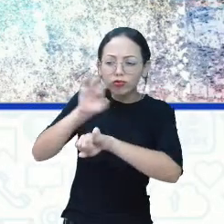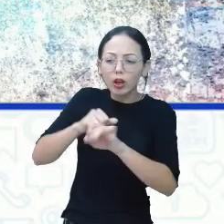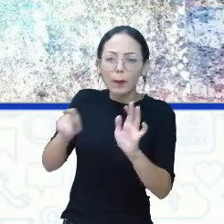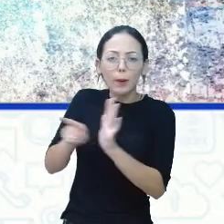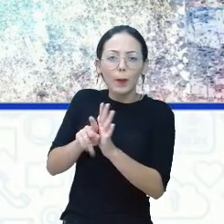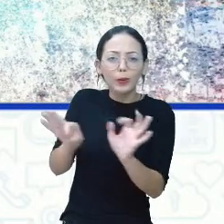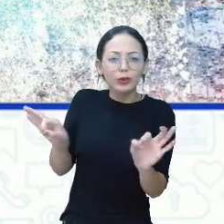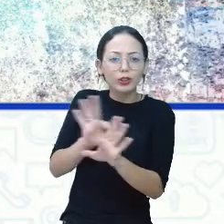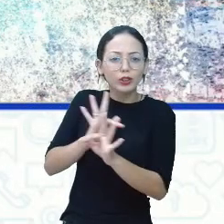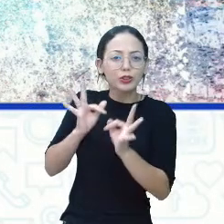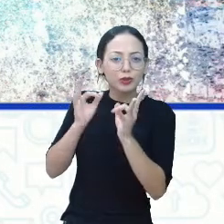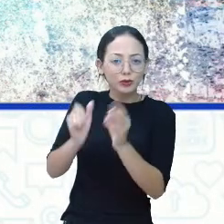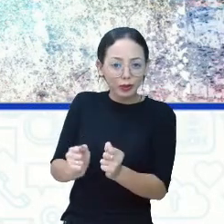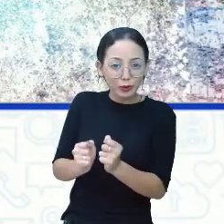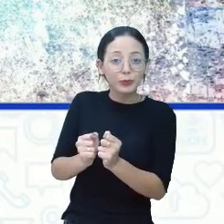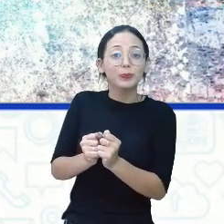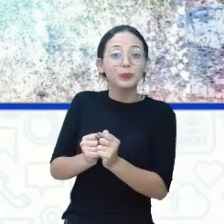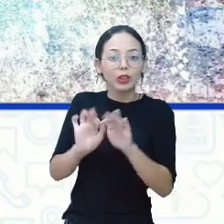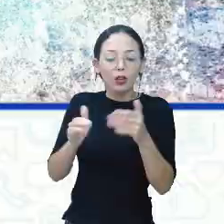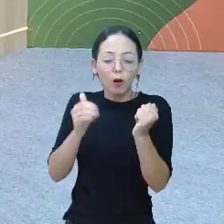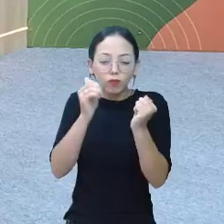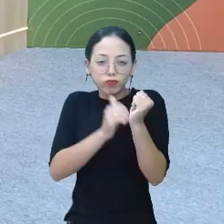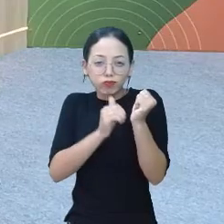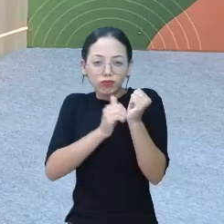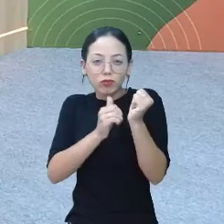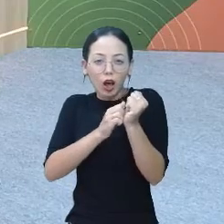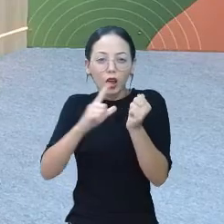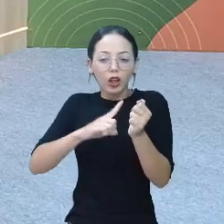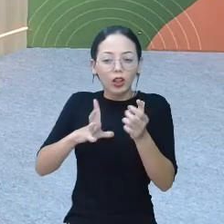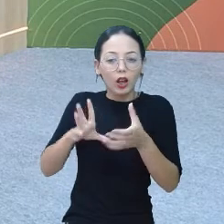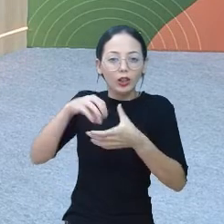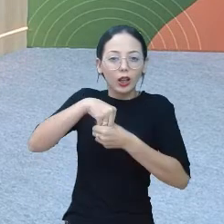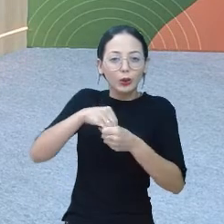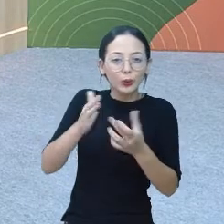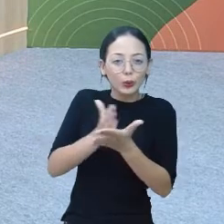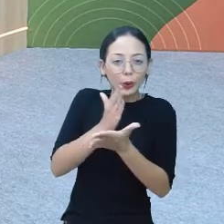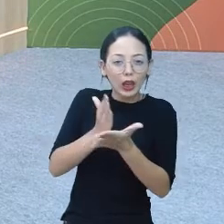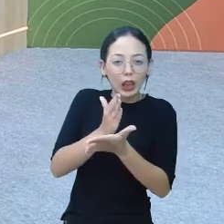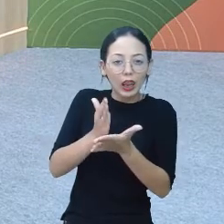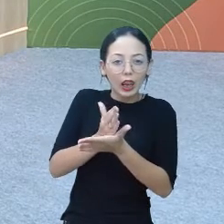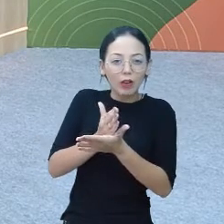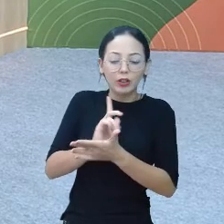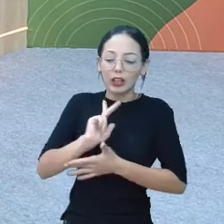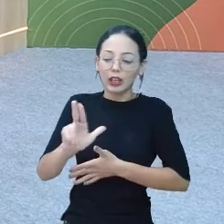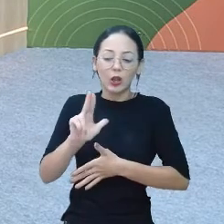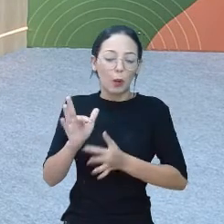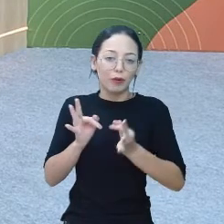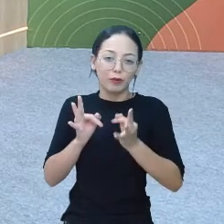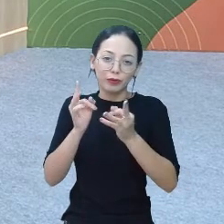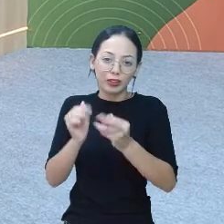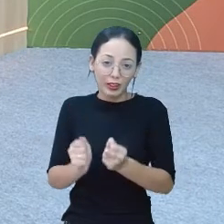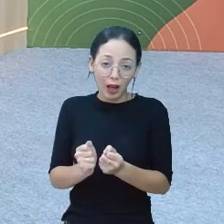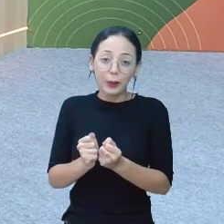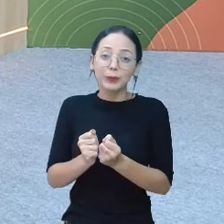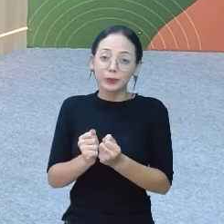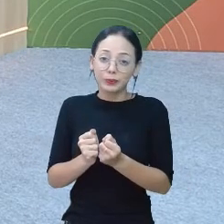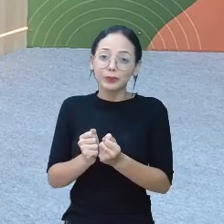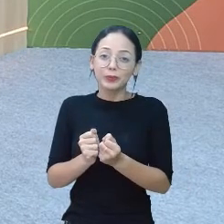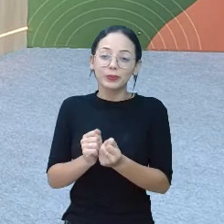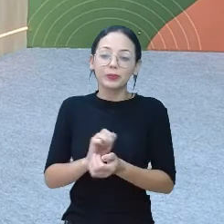desfecho. Então, além desse mistério que há no livro de Machado de Assis, que não é necessariamente o final, né,